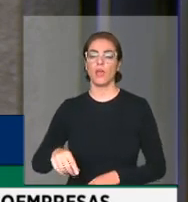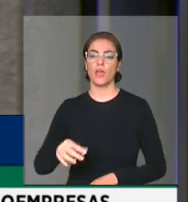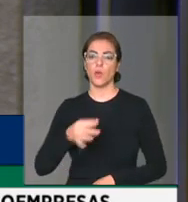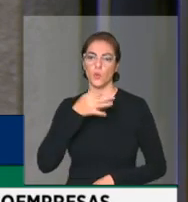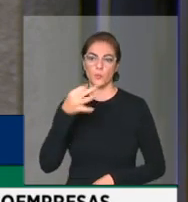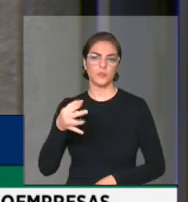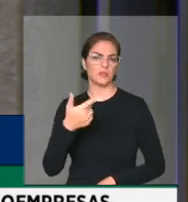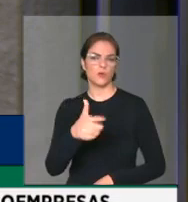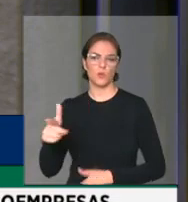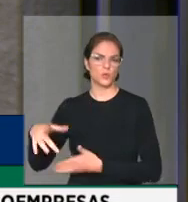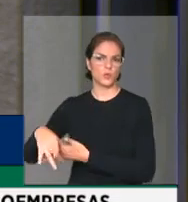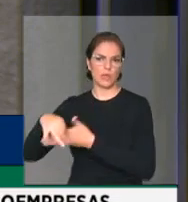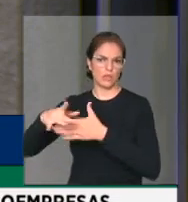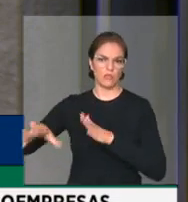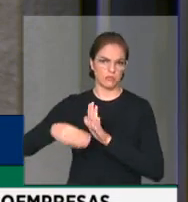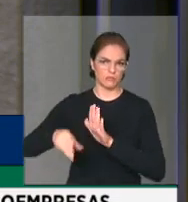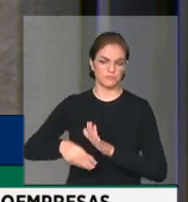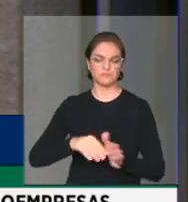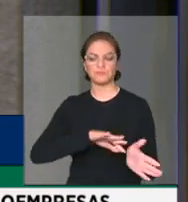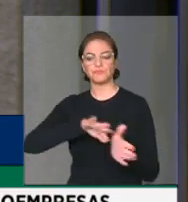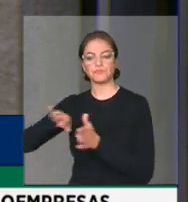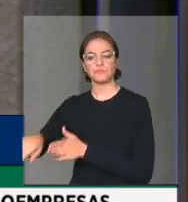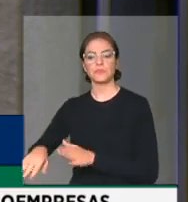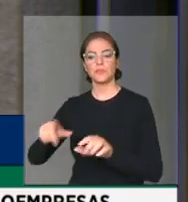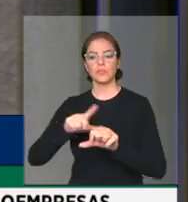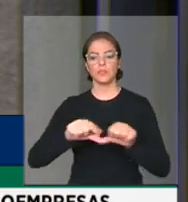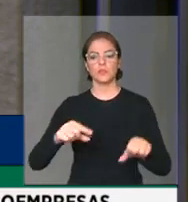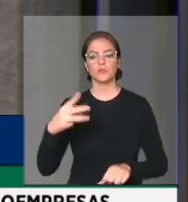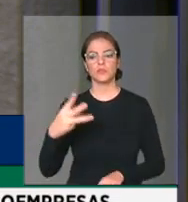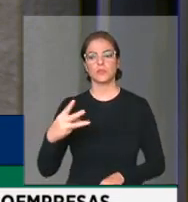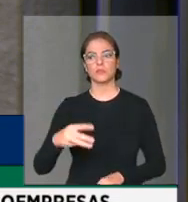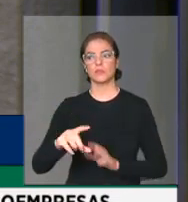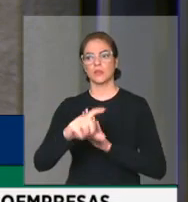casa. Artigo 3º, caput.